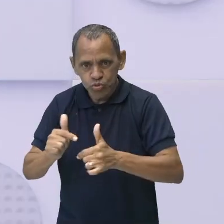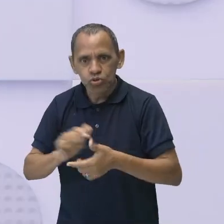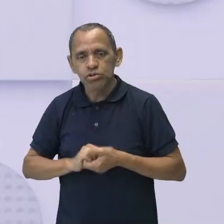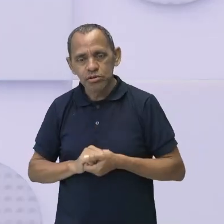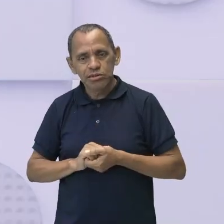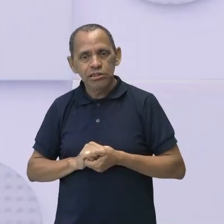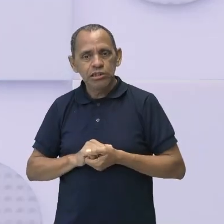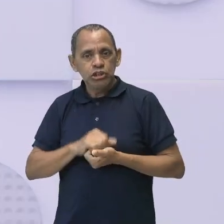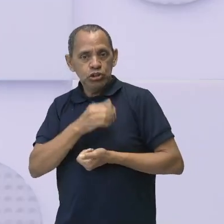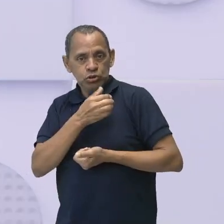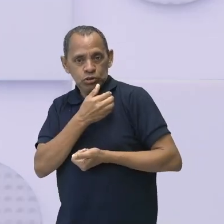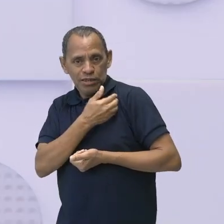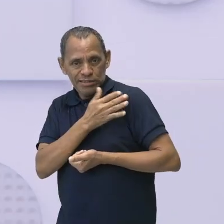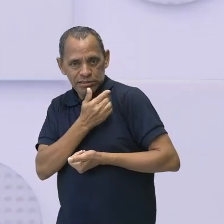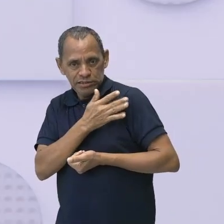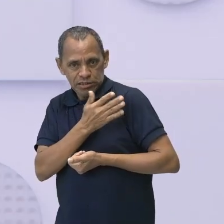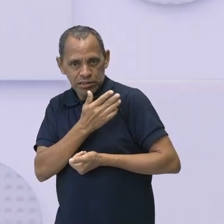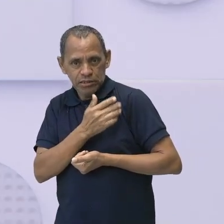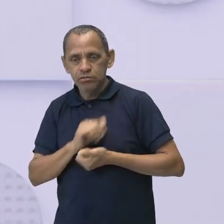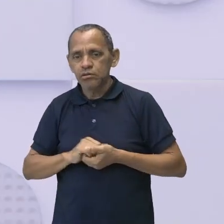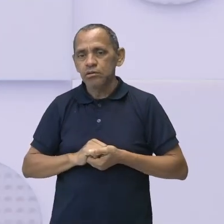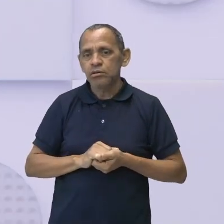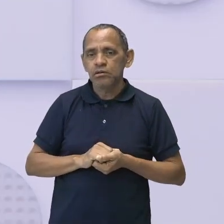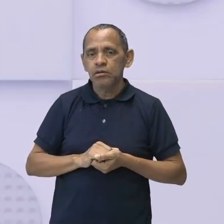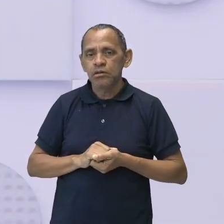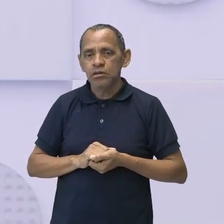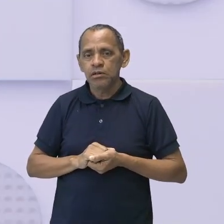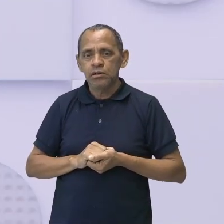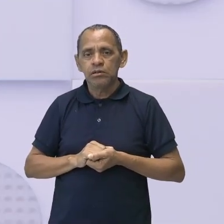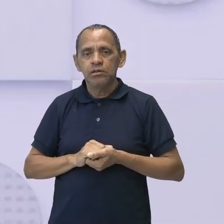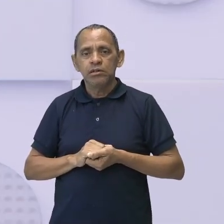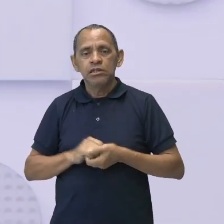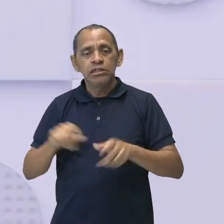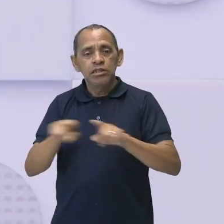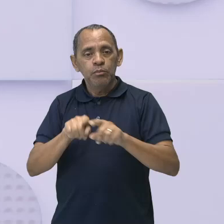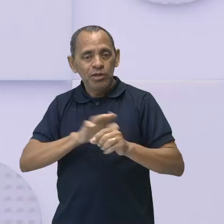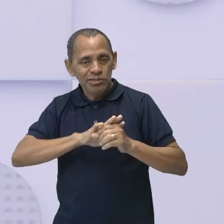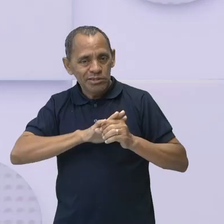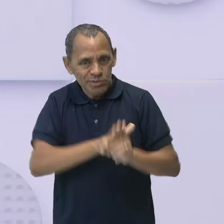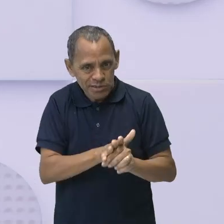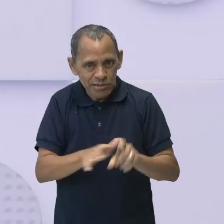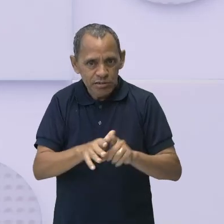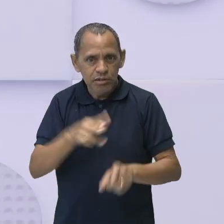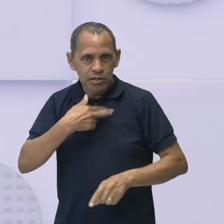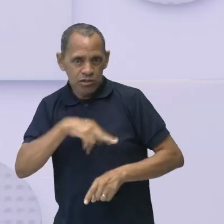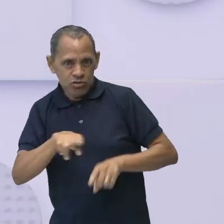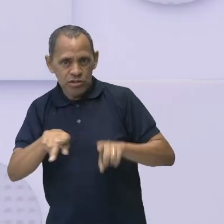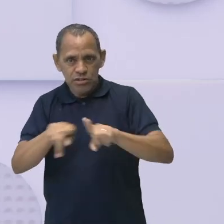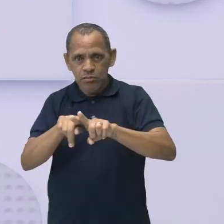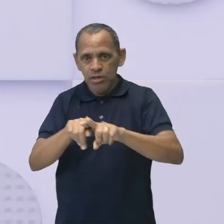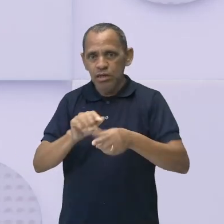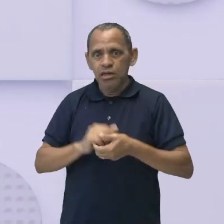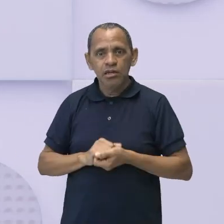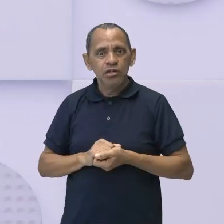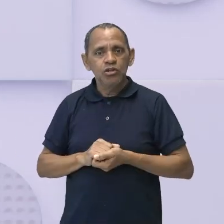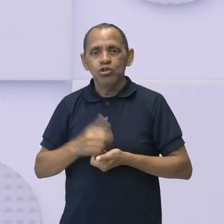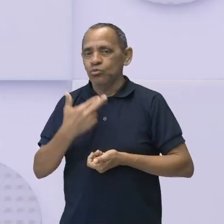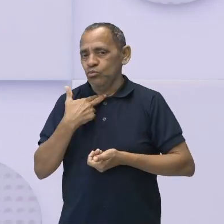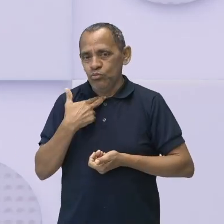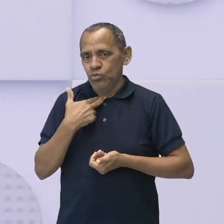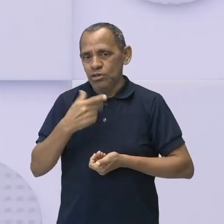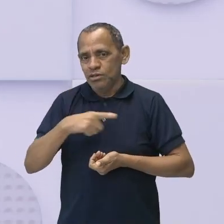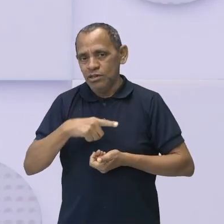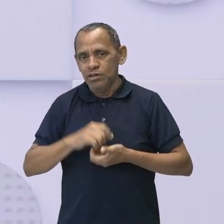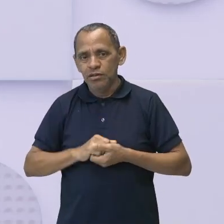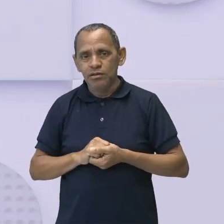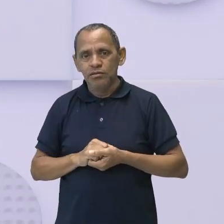preconceito, de minorização, de discriminação religiosa são inconcebíveis para qualquer